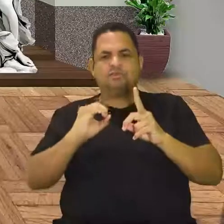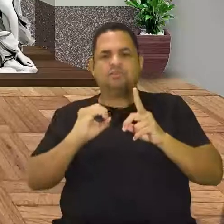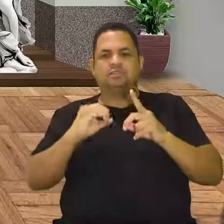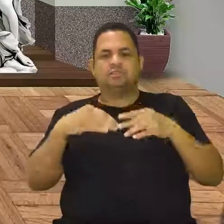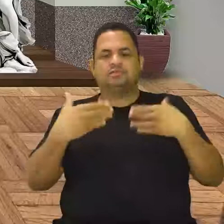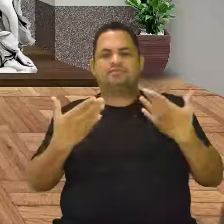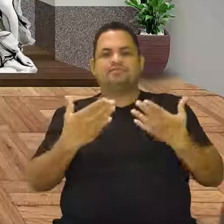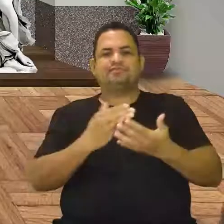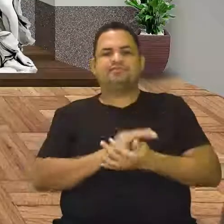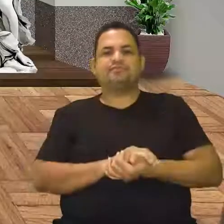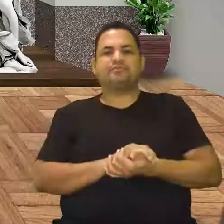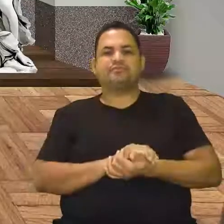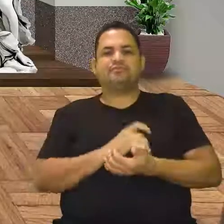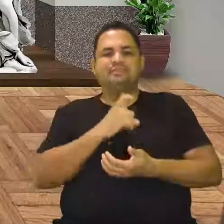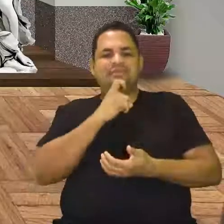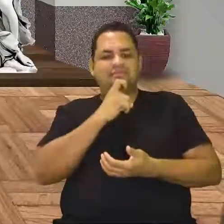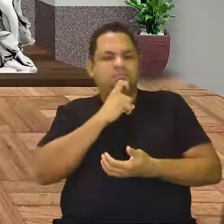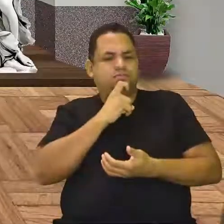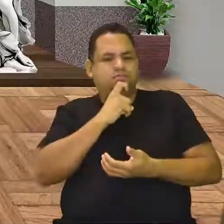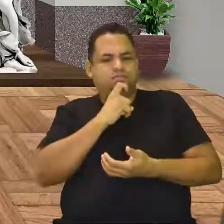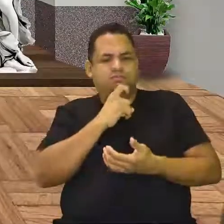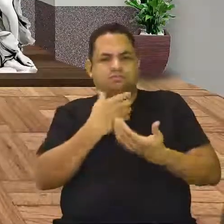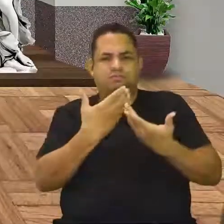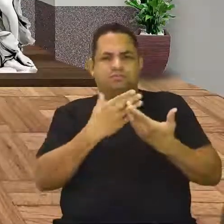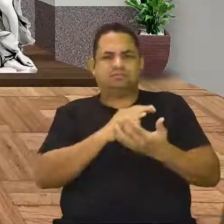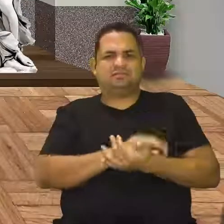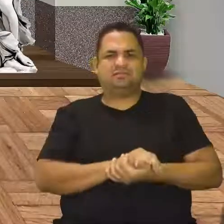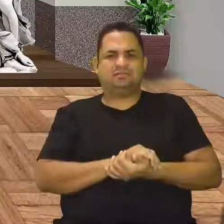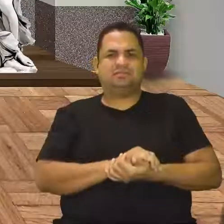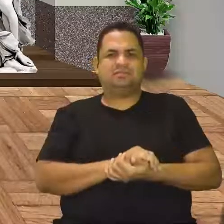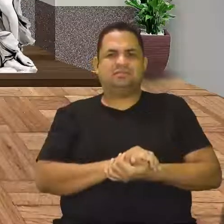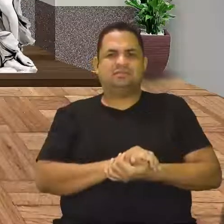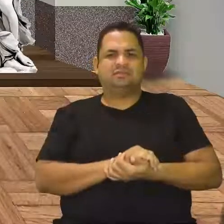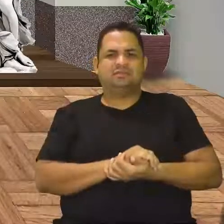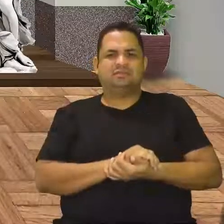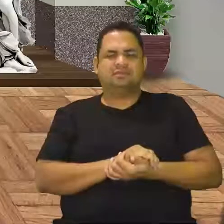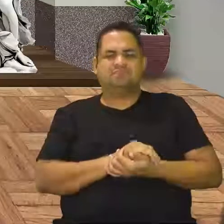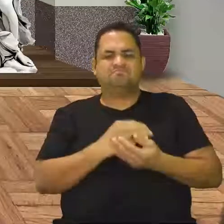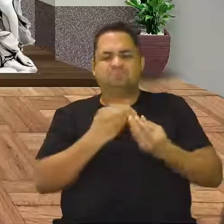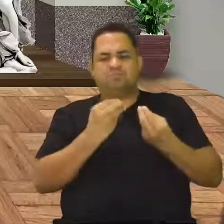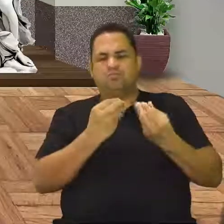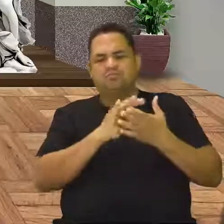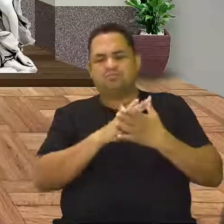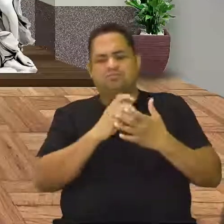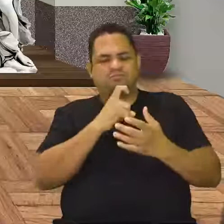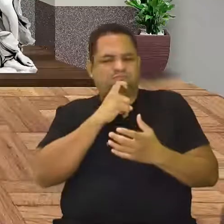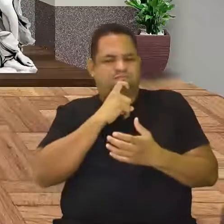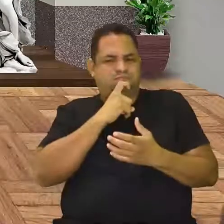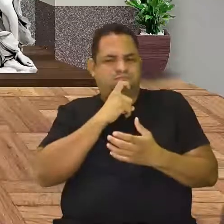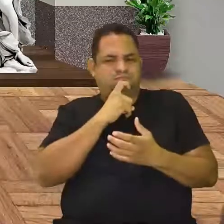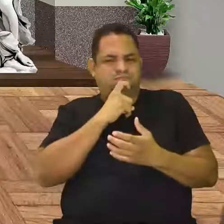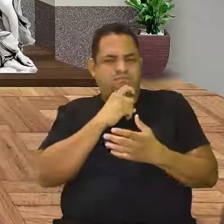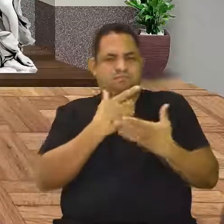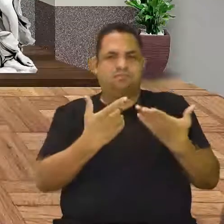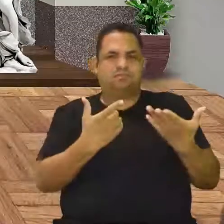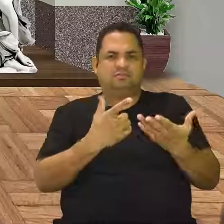é muito gelo Só de pensar eu fico com dor de cabeça de gelo